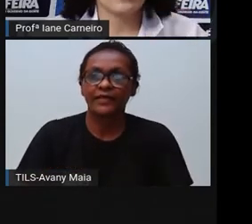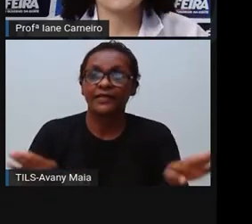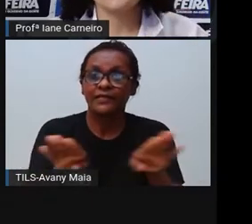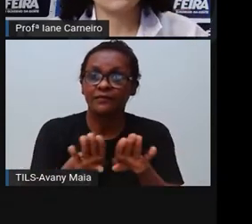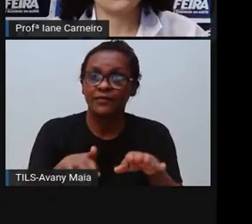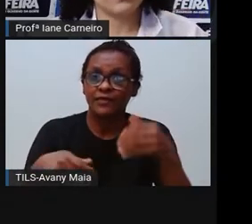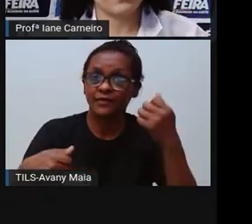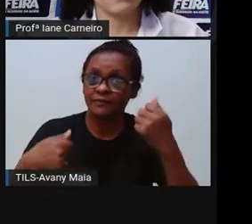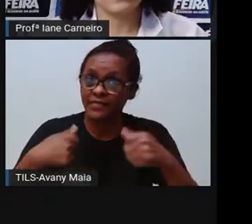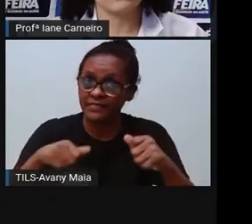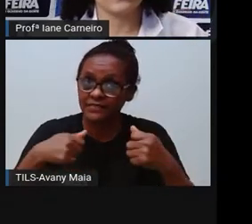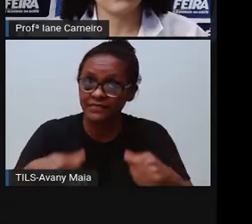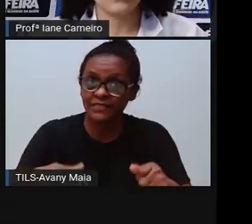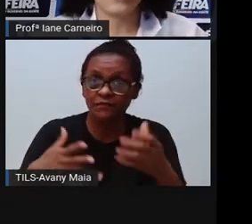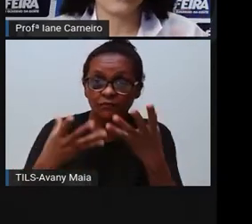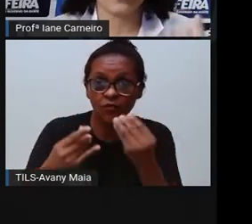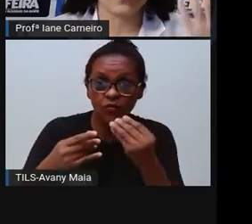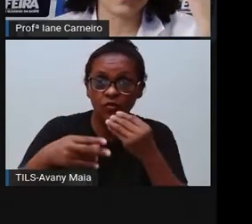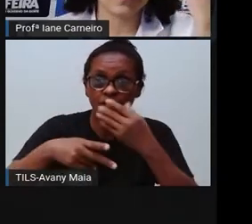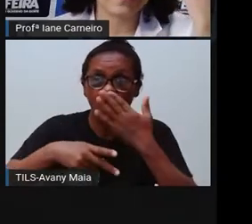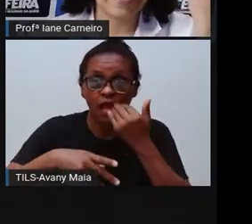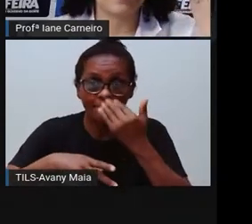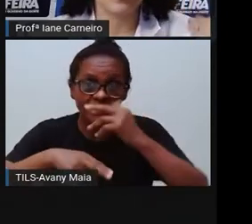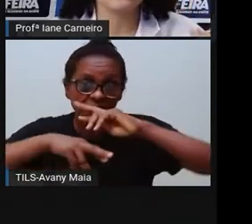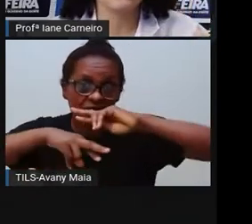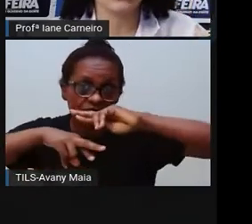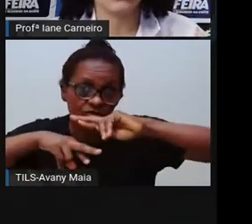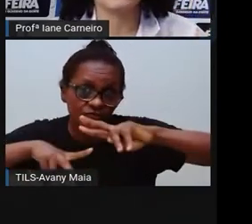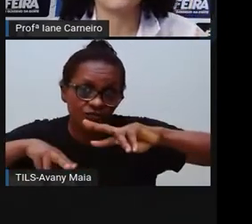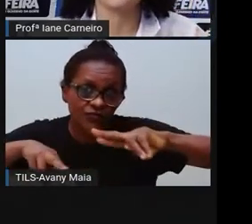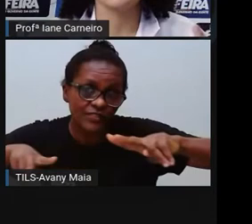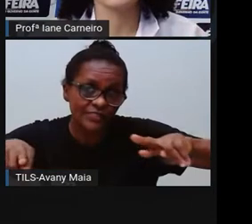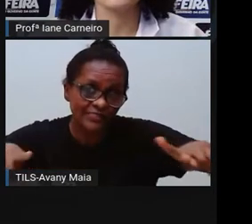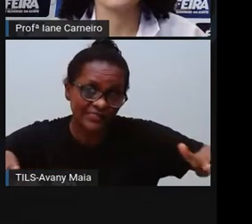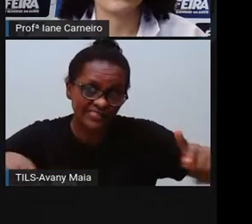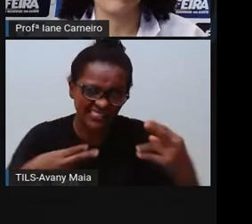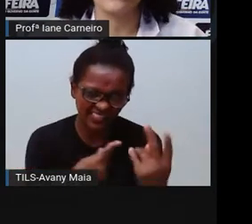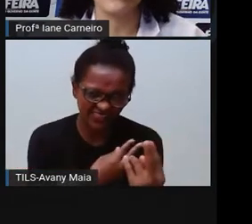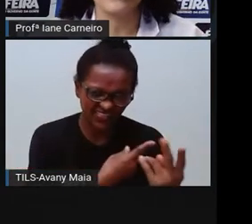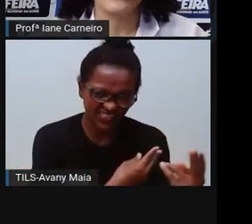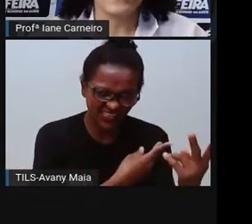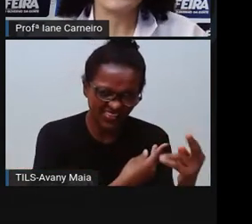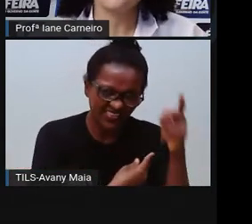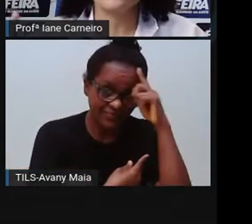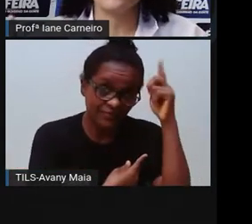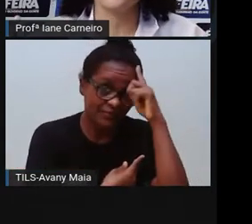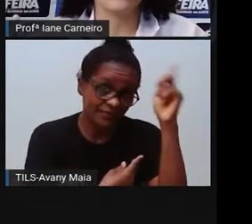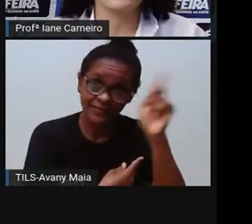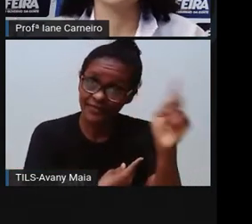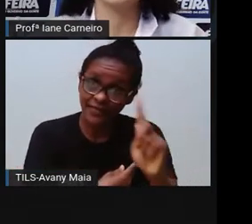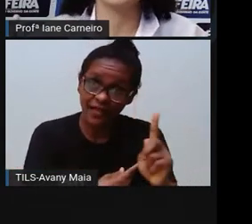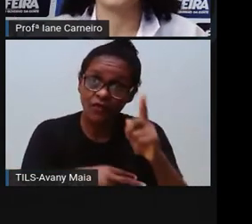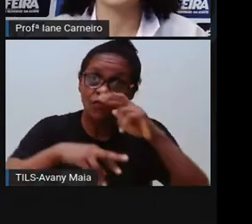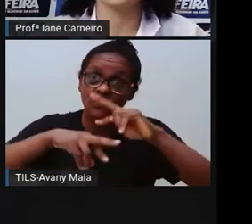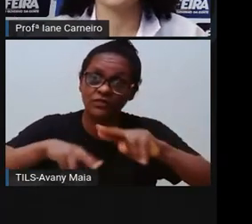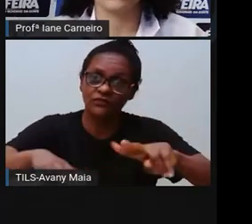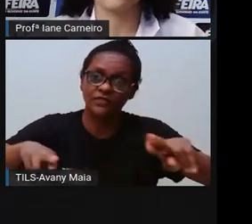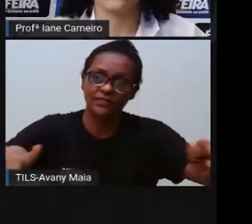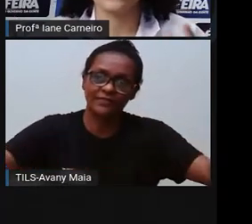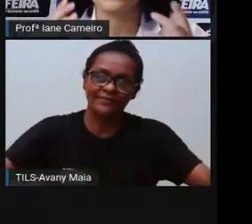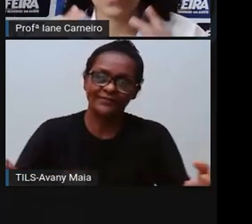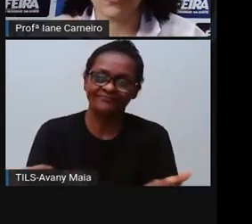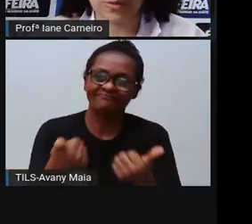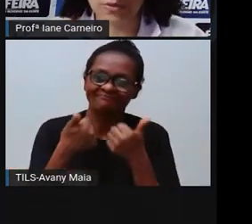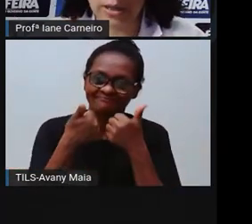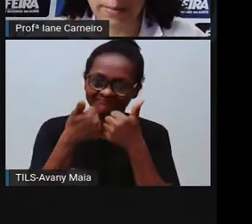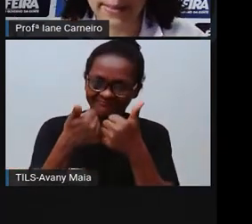de vários tipos de alimento, né? Como a Pró falou do nosso cérebro, nosso corpo também, para ele funcionar bem, ele precisa de vários tipos de alimento, ele não pode